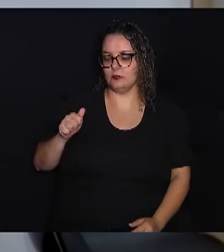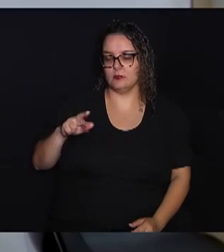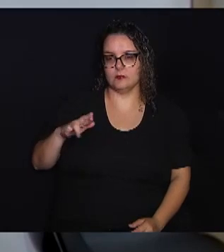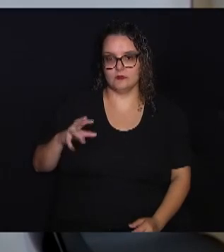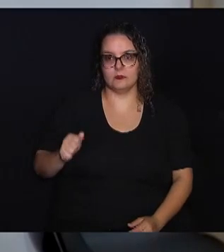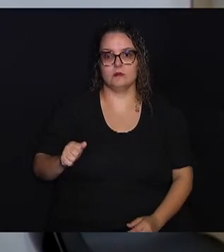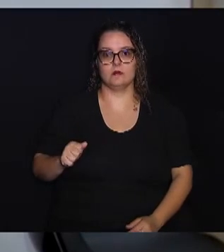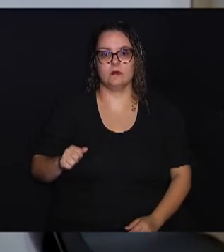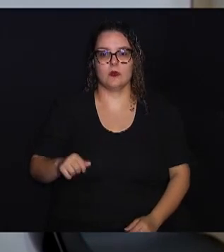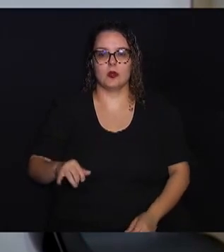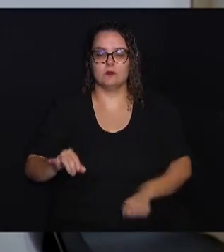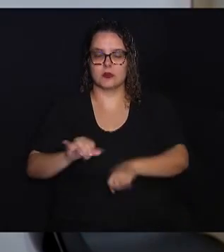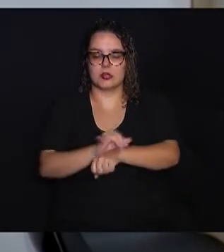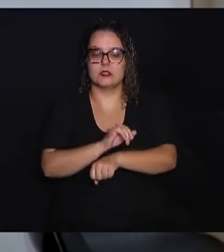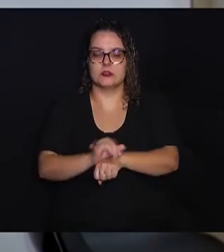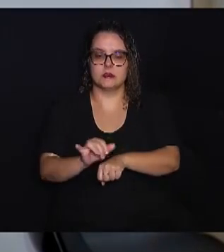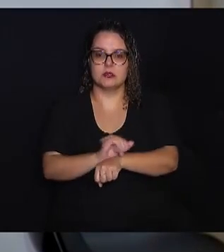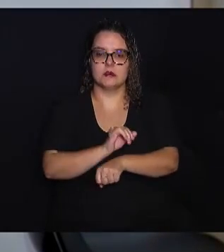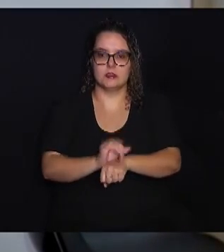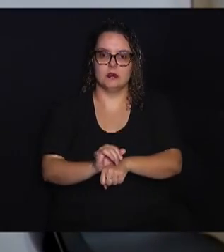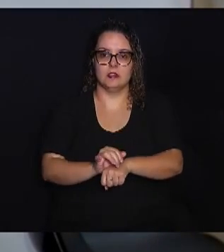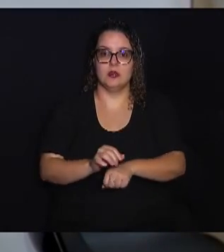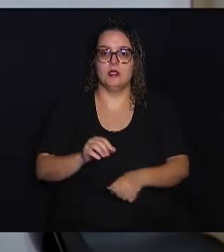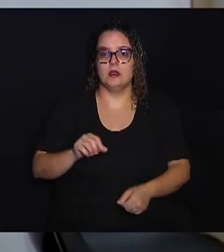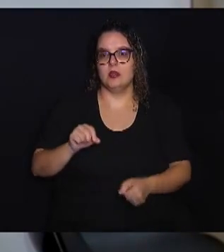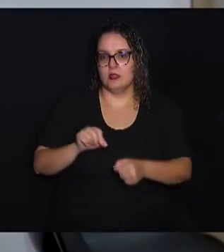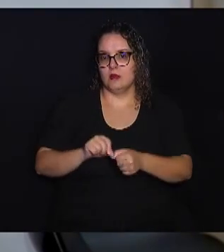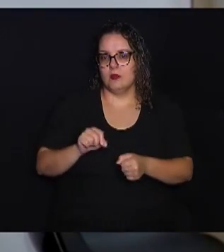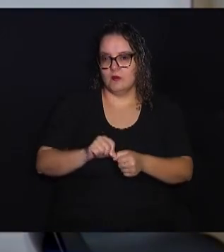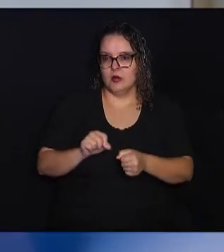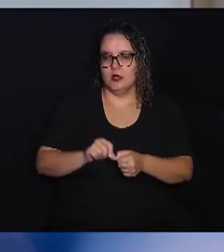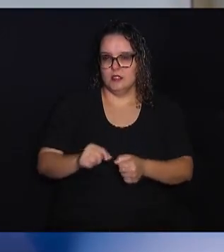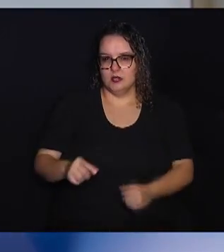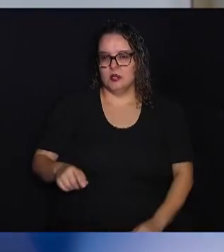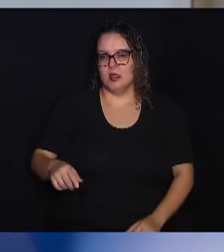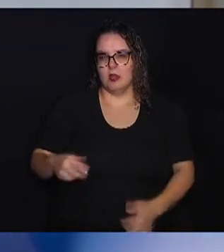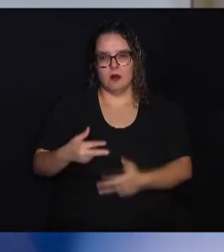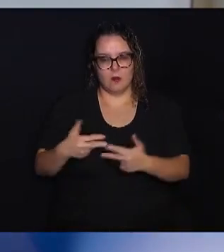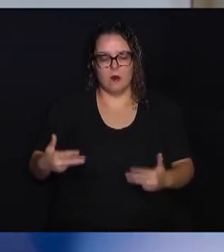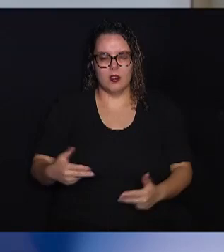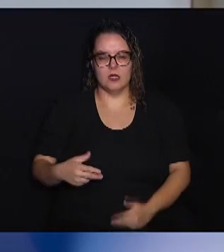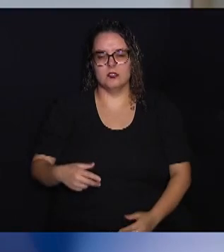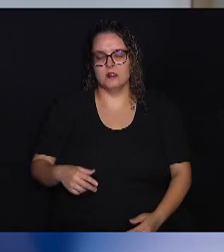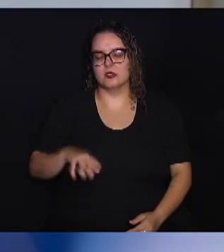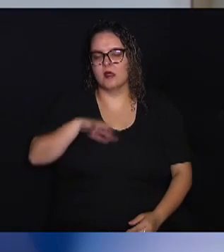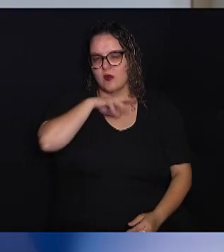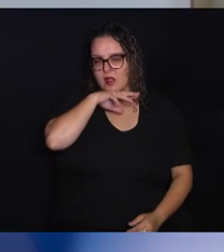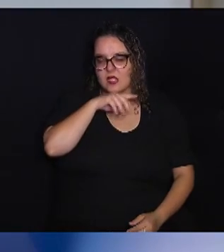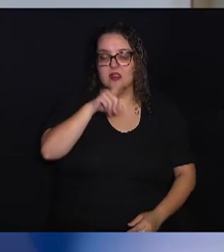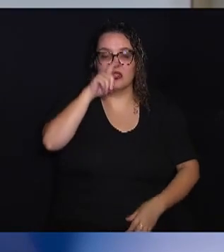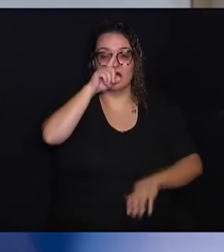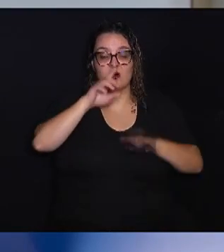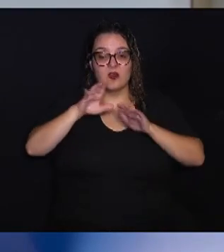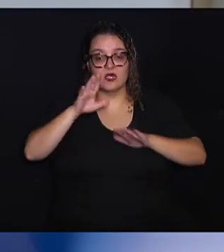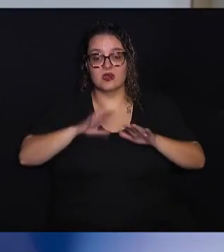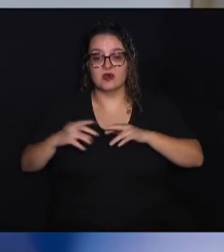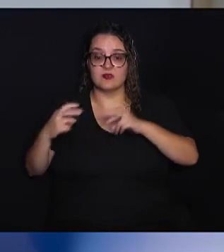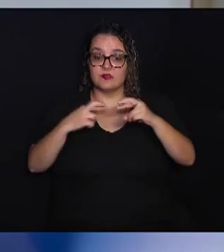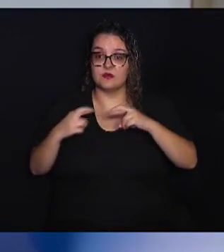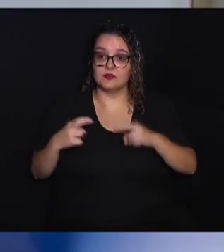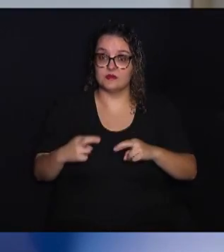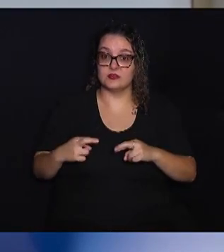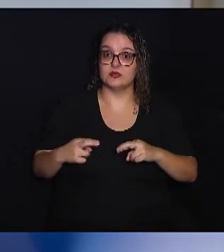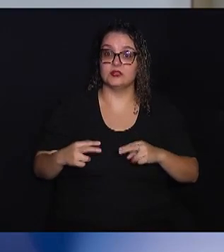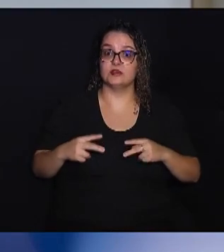de artifícios e enganar essas pessoas. Então a gente pede que as pessoas tomem cuidado, verifiquem a extensão dos e-mails para ver